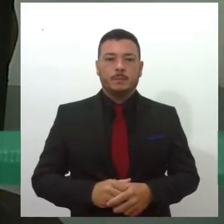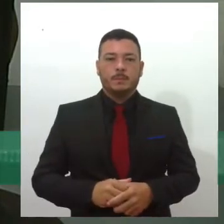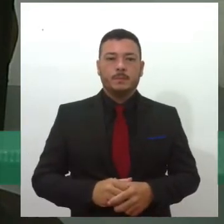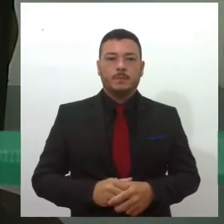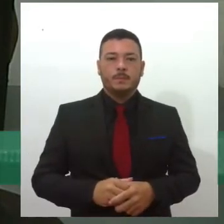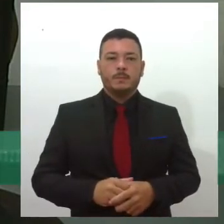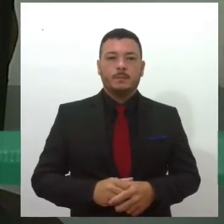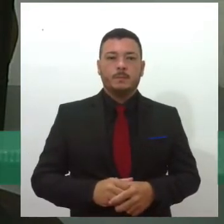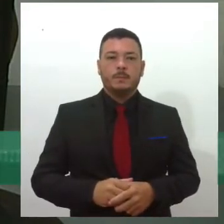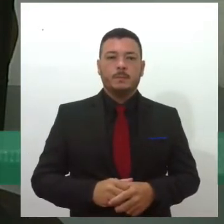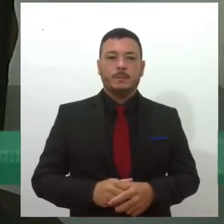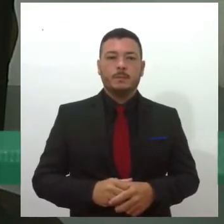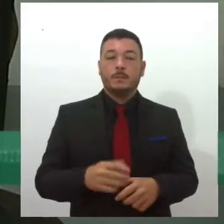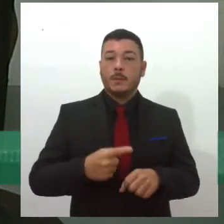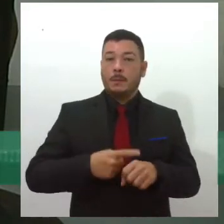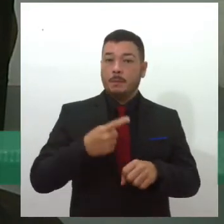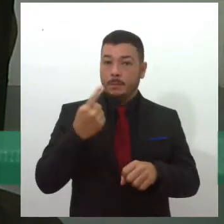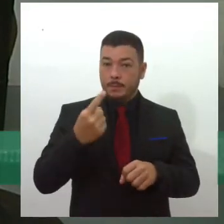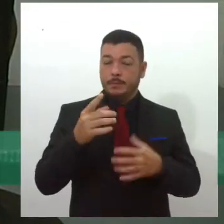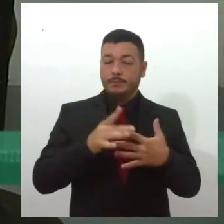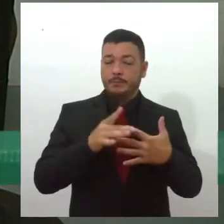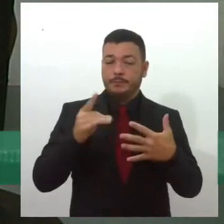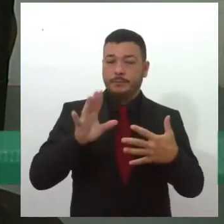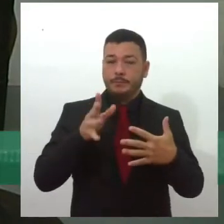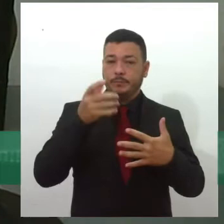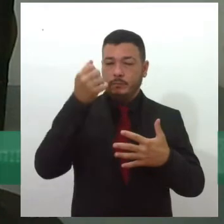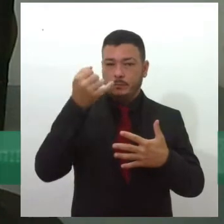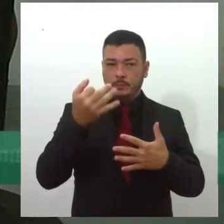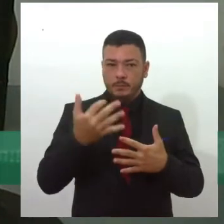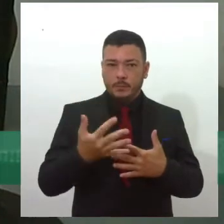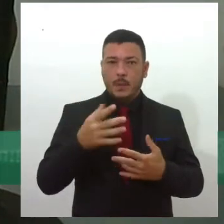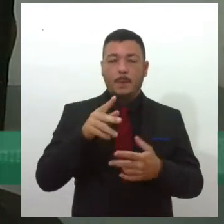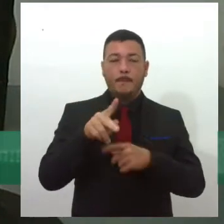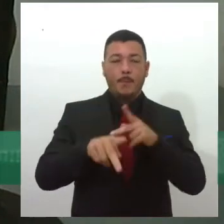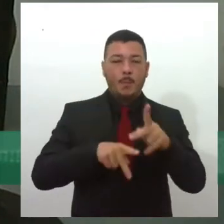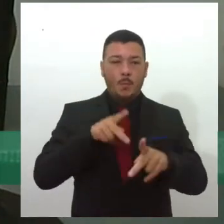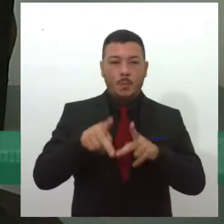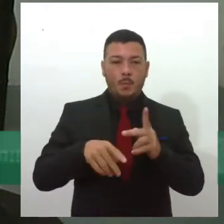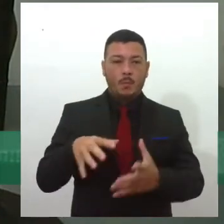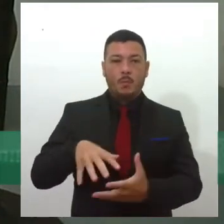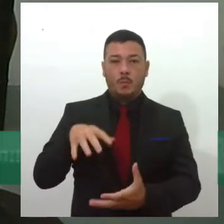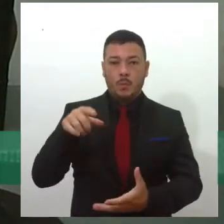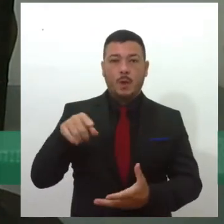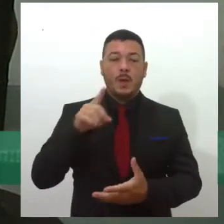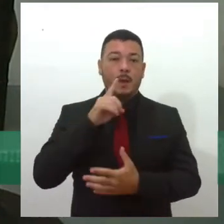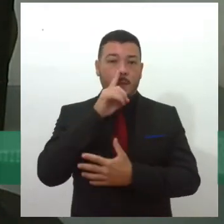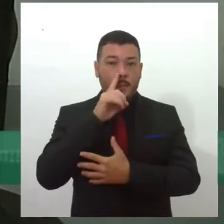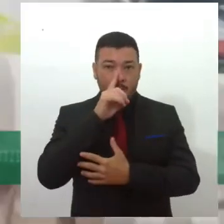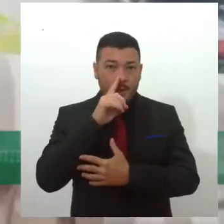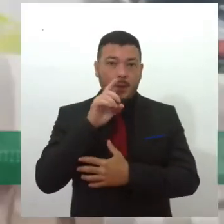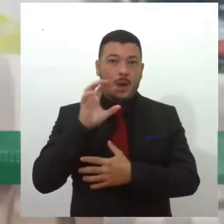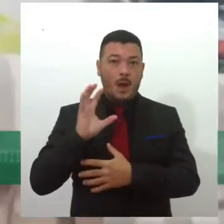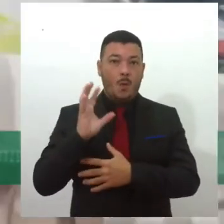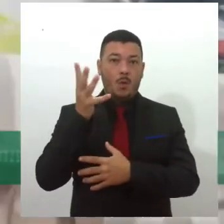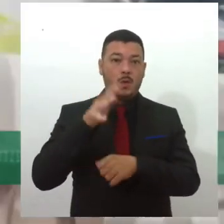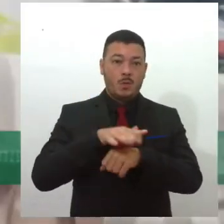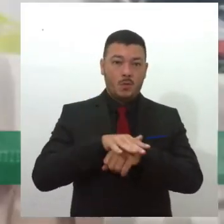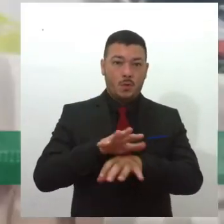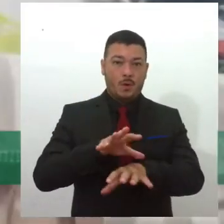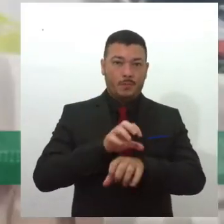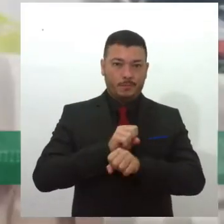Acho que a primeira questão salientar que eu já comentei é a população idosa é de risco para formas graves. Quanto